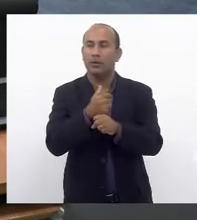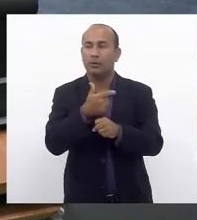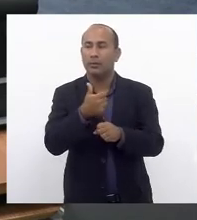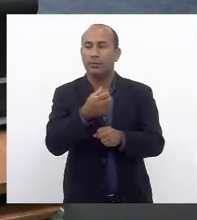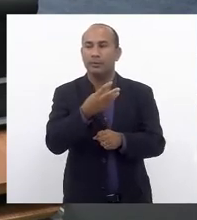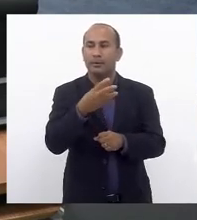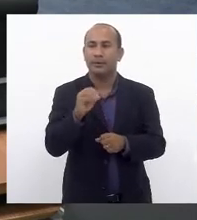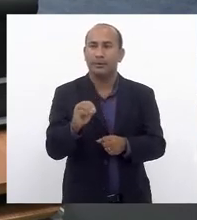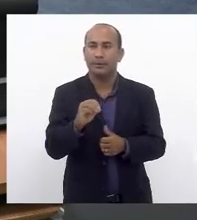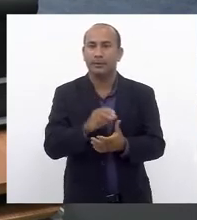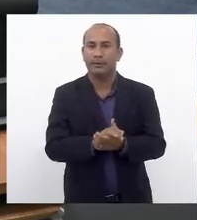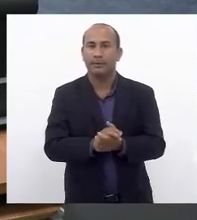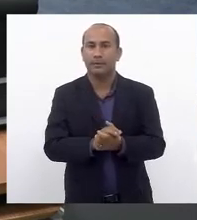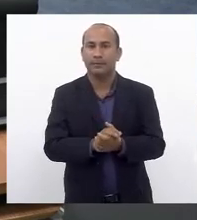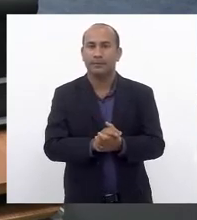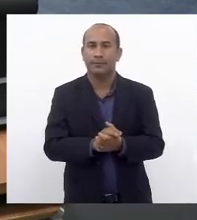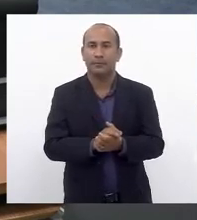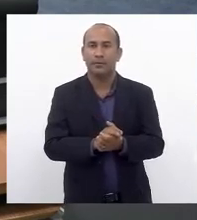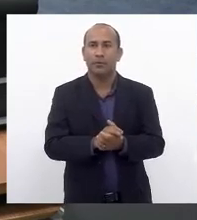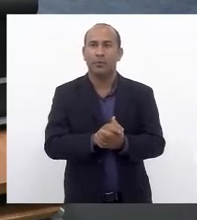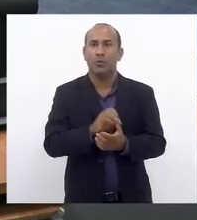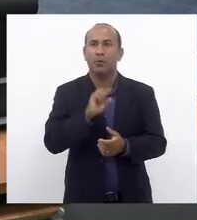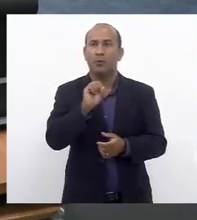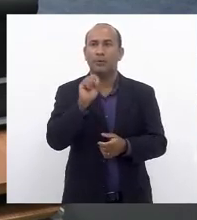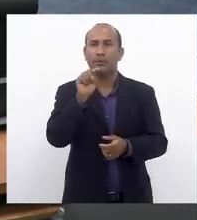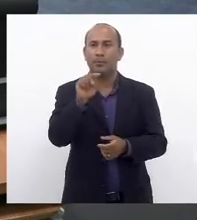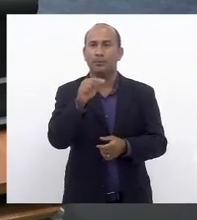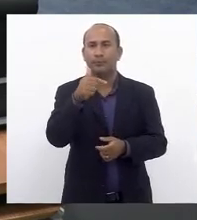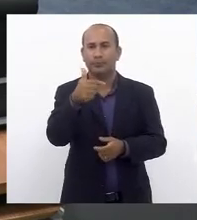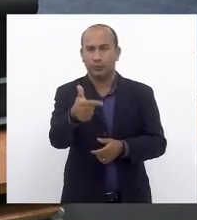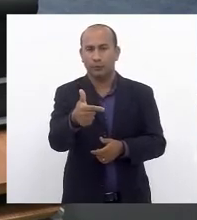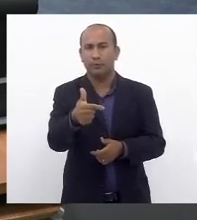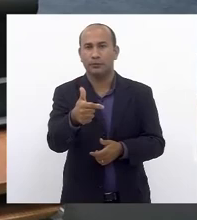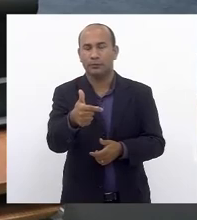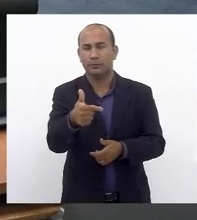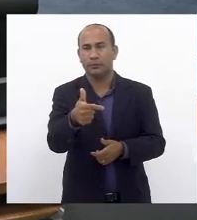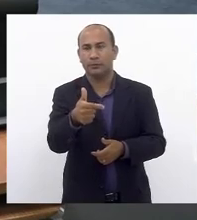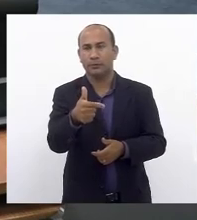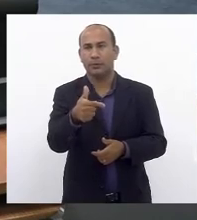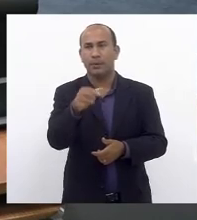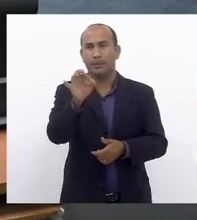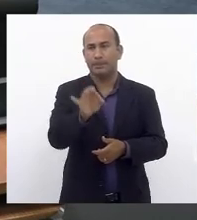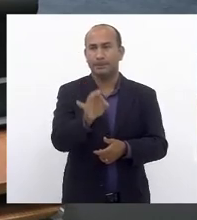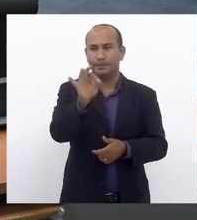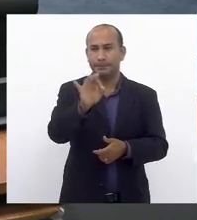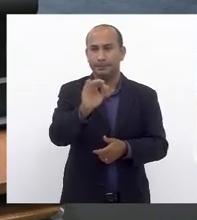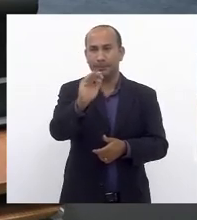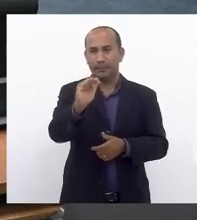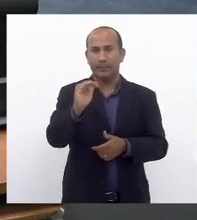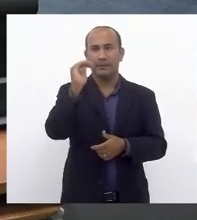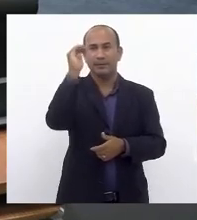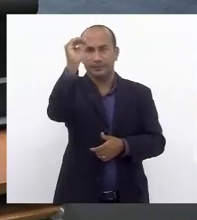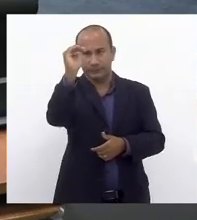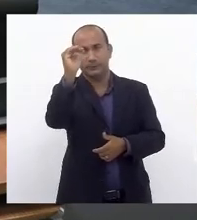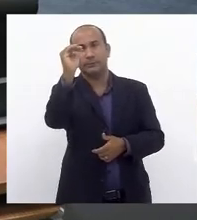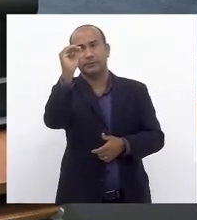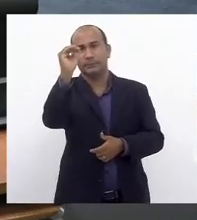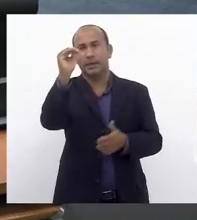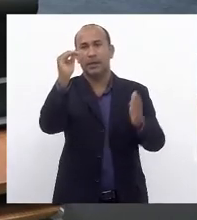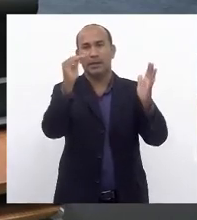2030, né? Ou seja, 8,2 pontos percentuais acima da taxa